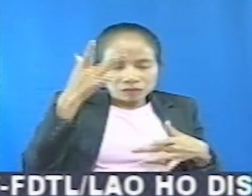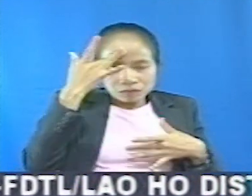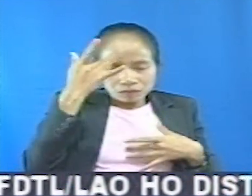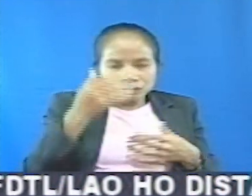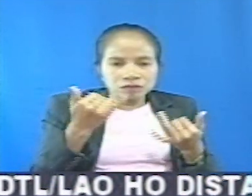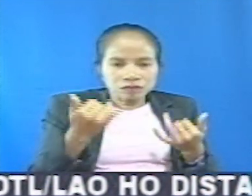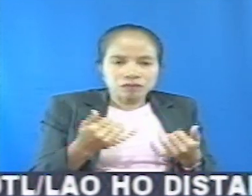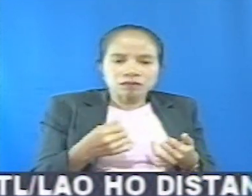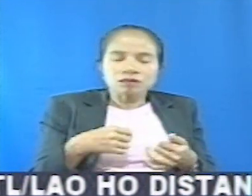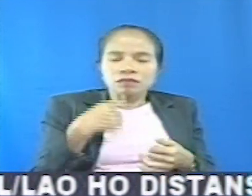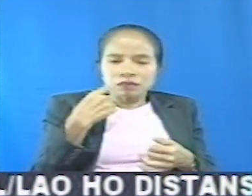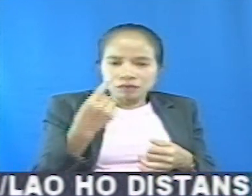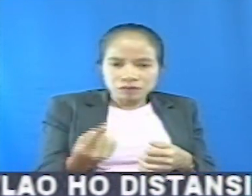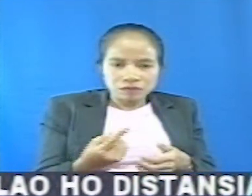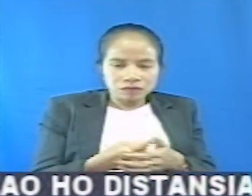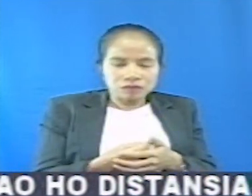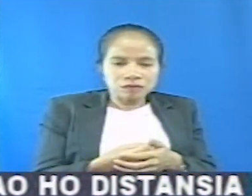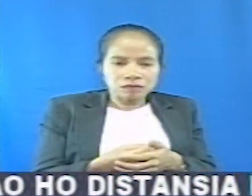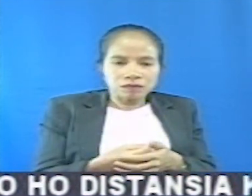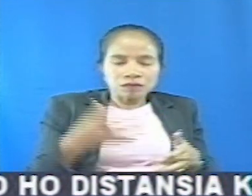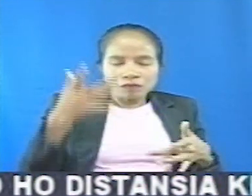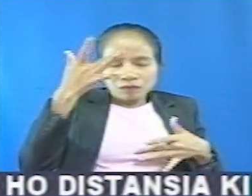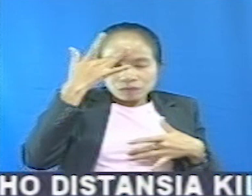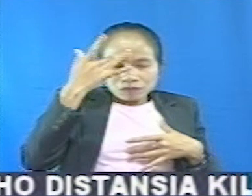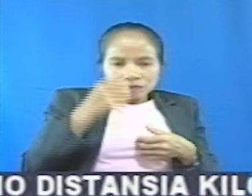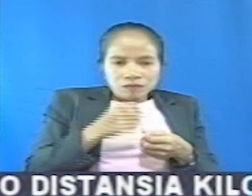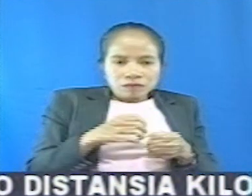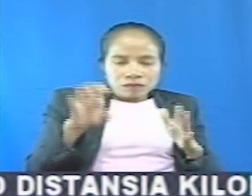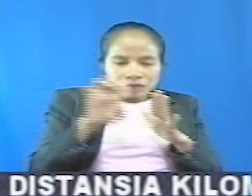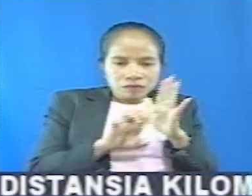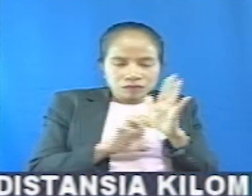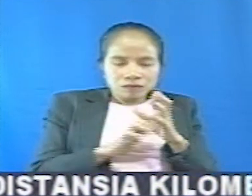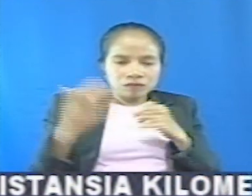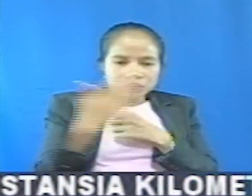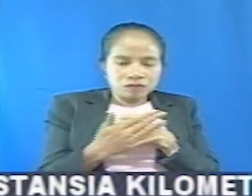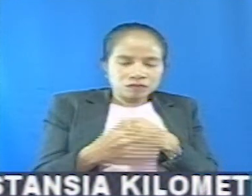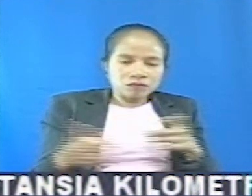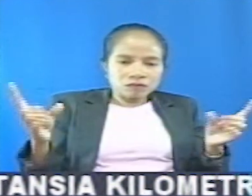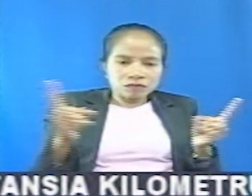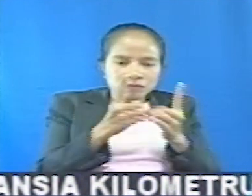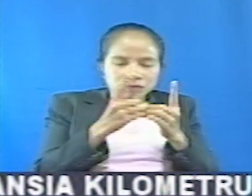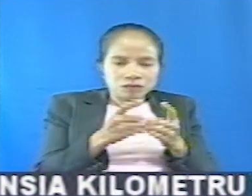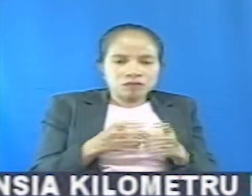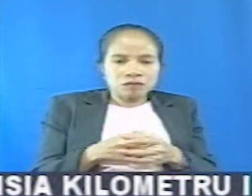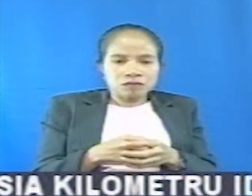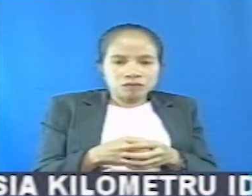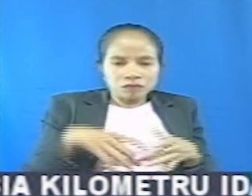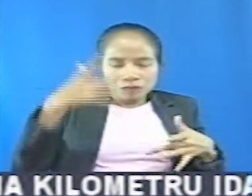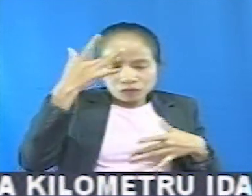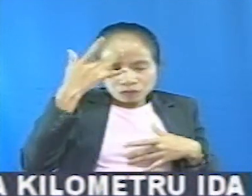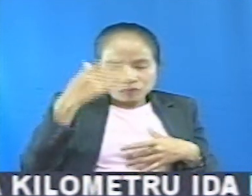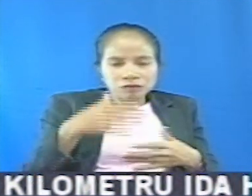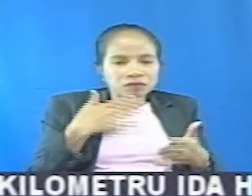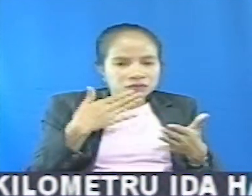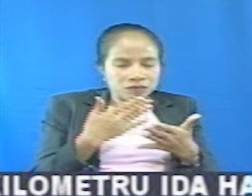fomo ta tete kata situação haso estado na saune ne haso rel situação ne bema ka kita tengi sólido